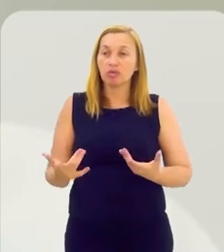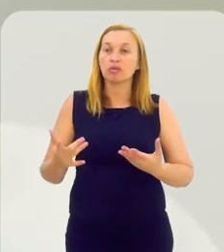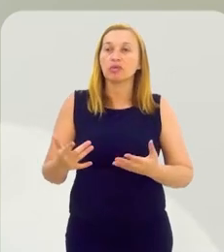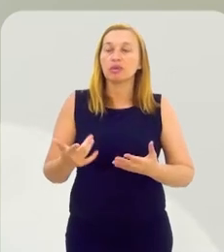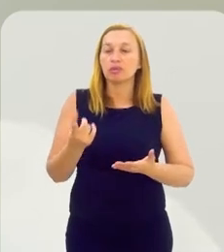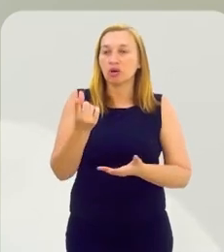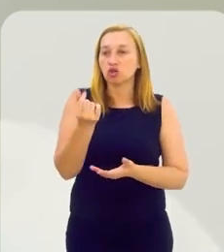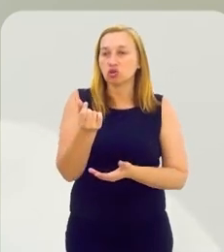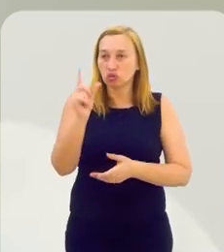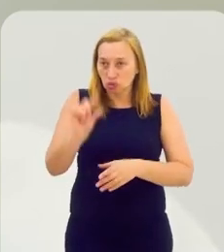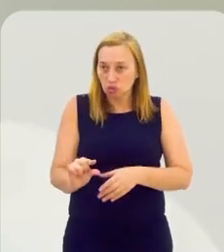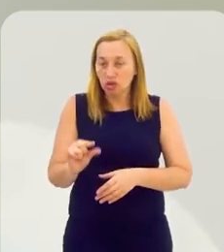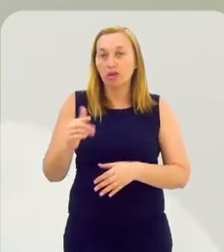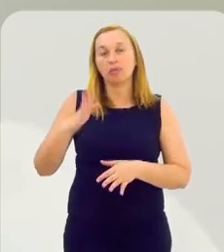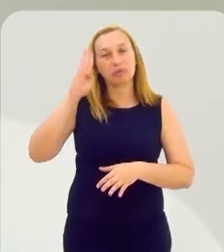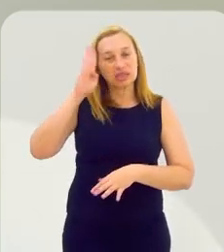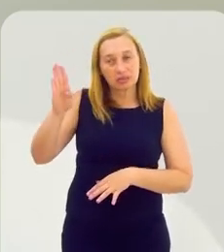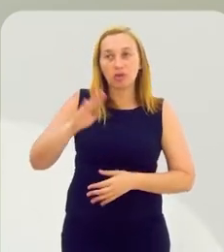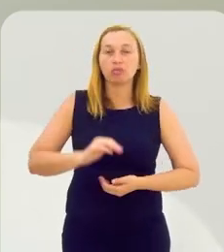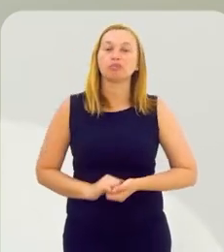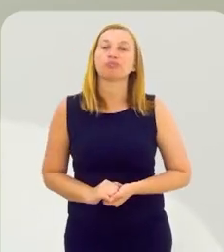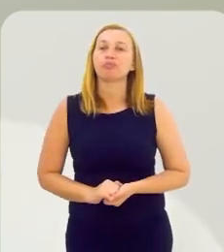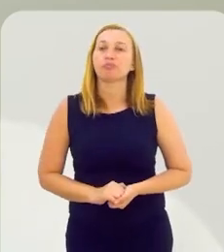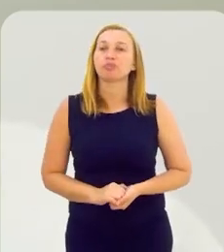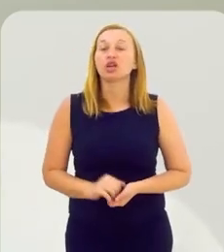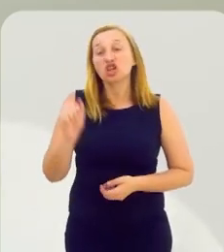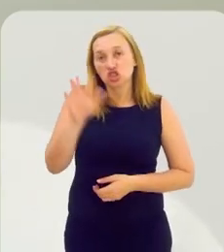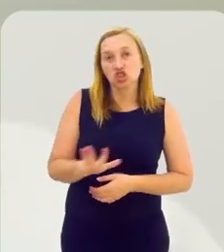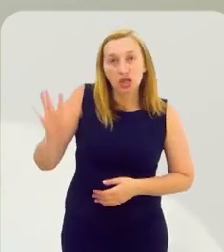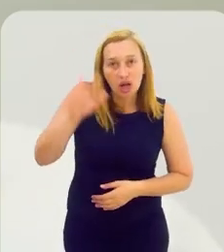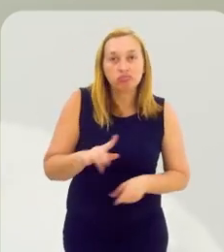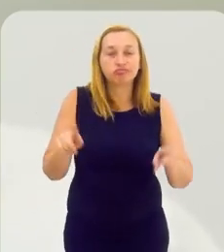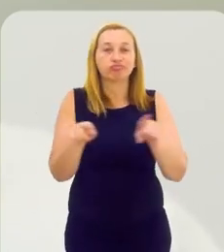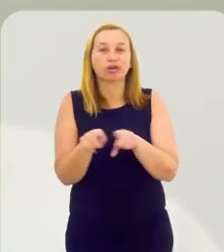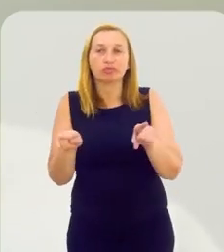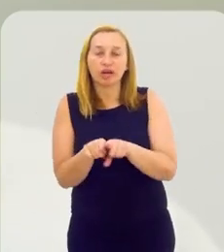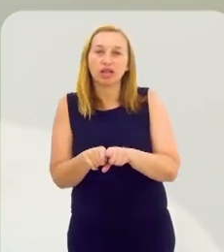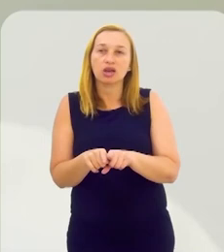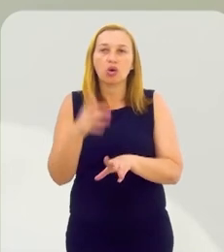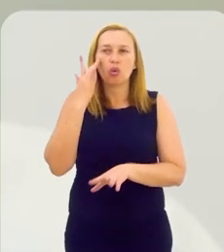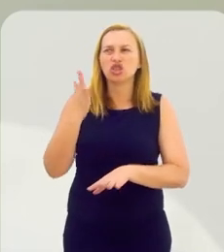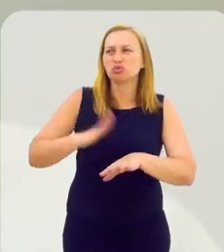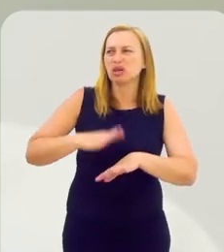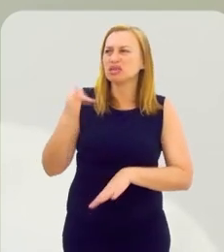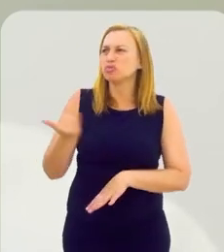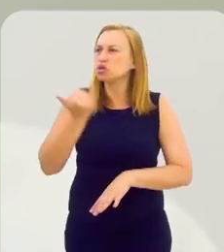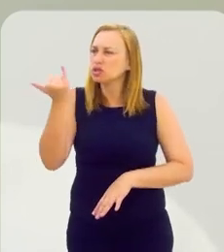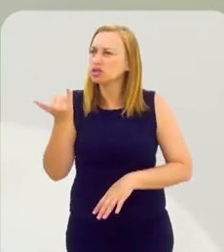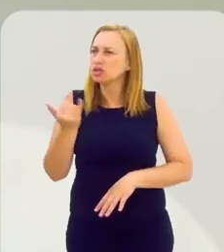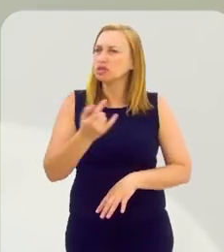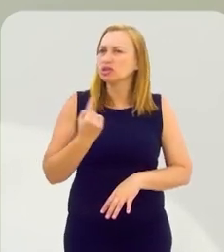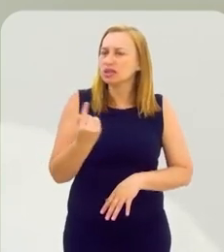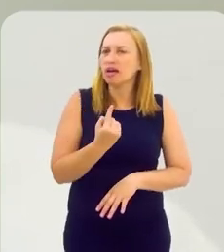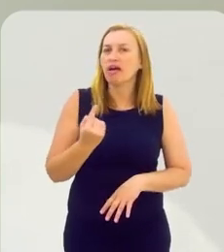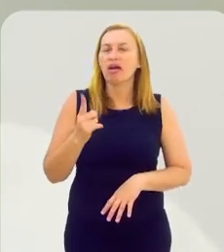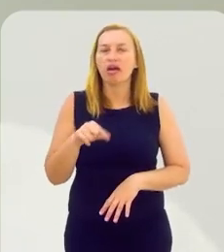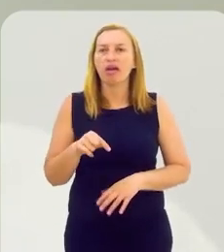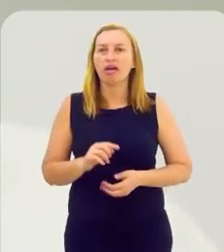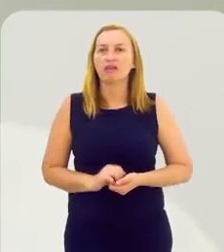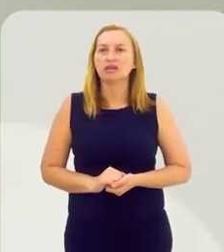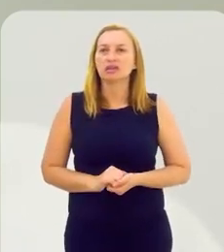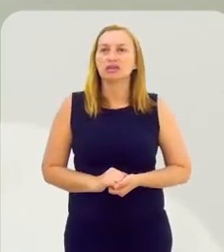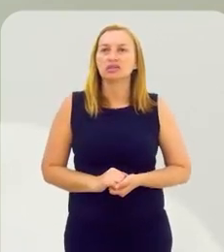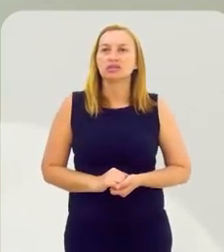custo, seria fundamental. De modo geral, também, eu acho que o mais importante para o nosso setor é que também